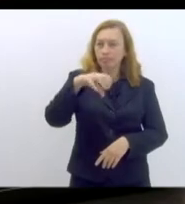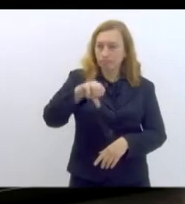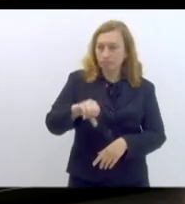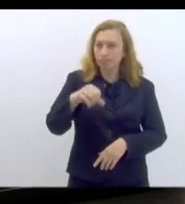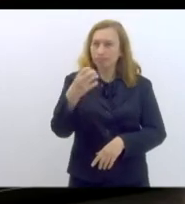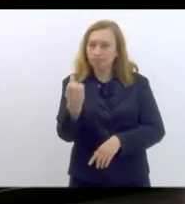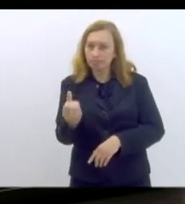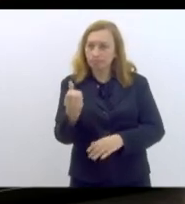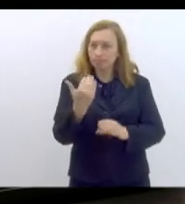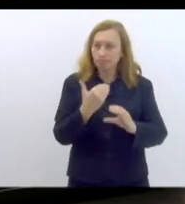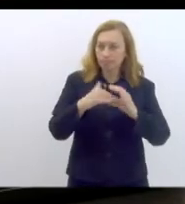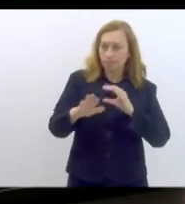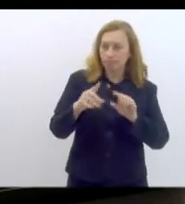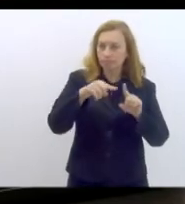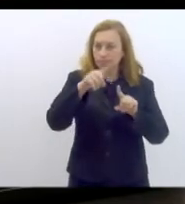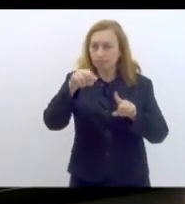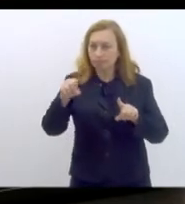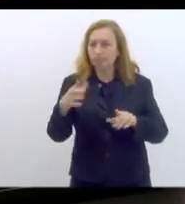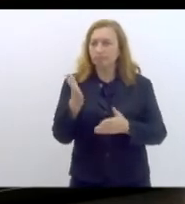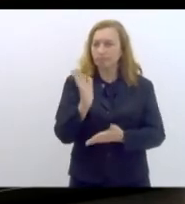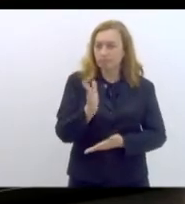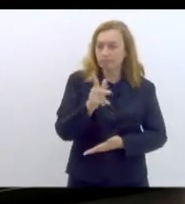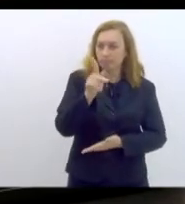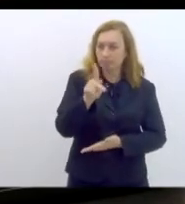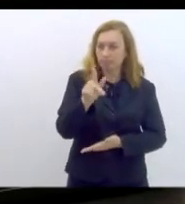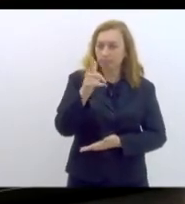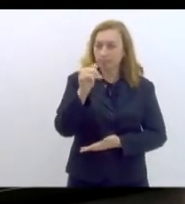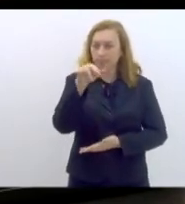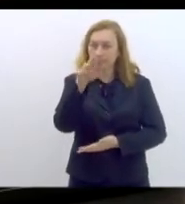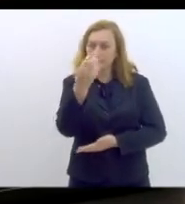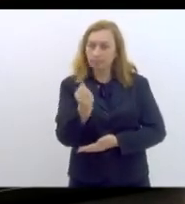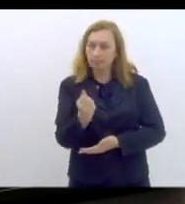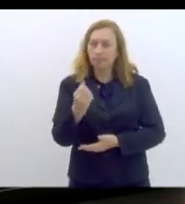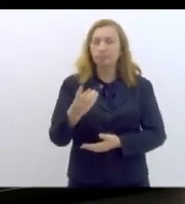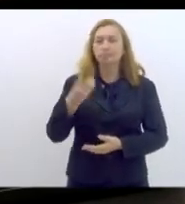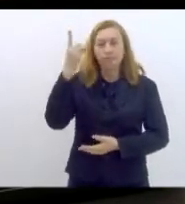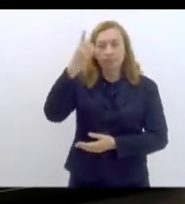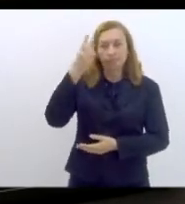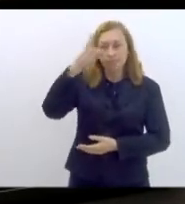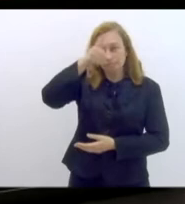uma planilha, que inclusive o deputado Luiz Paulo apresentou aqui.